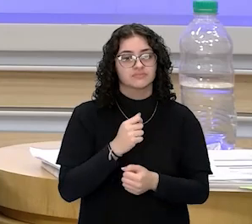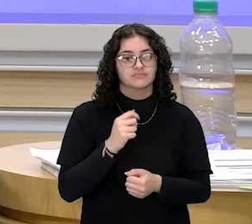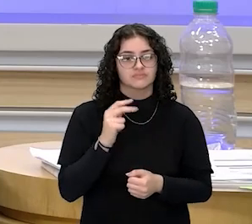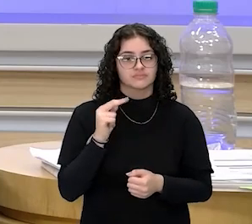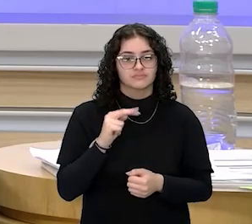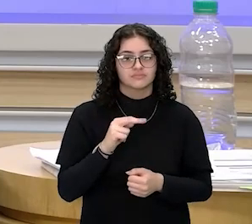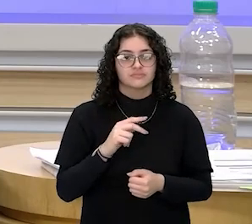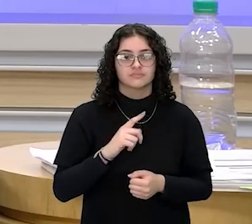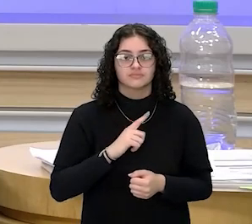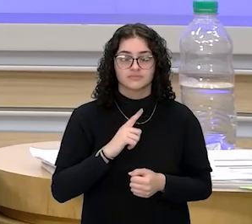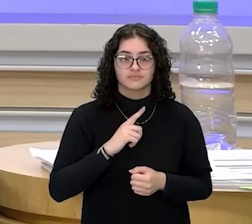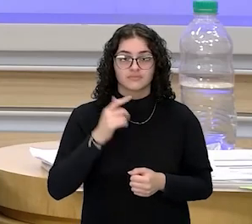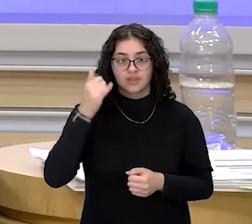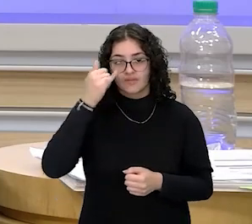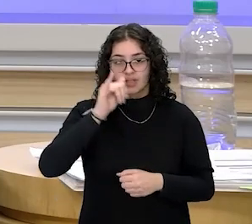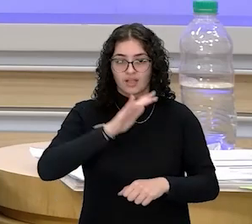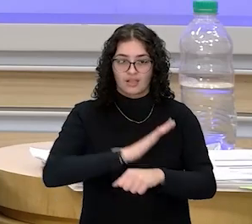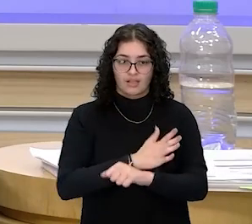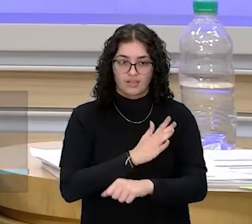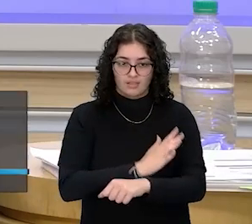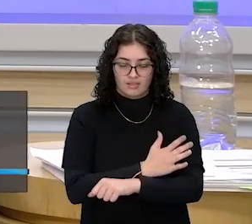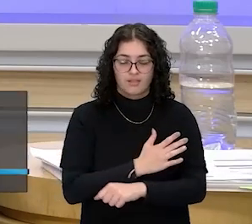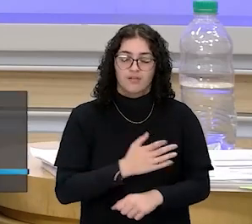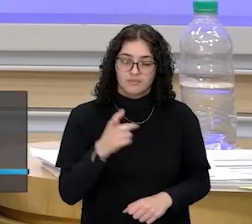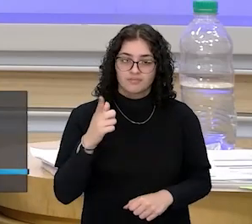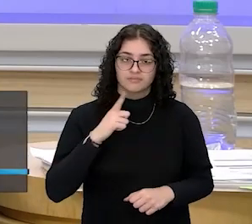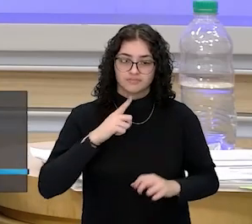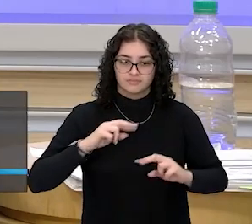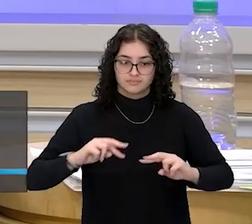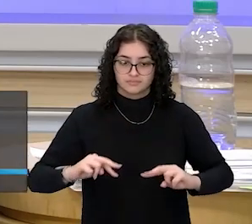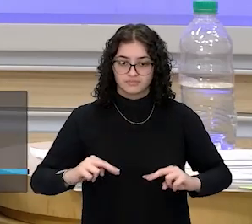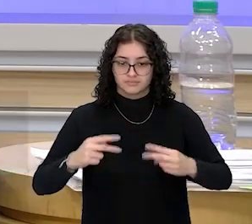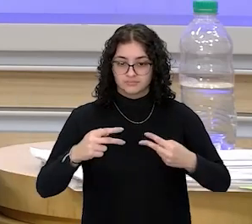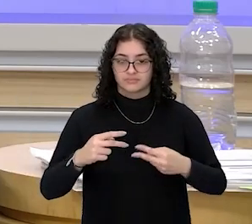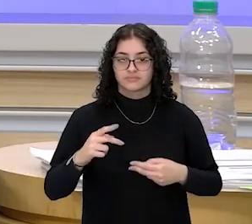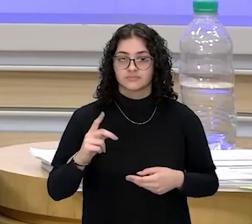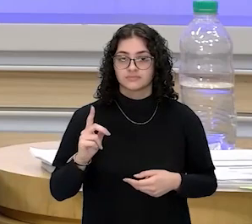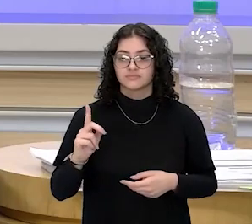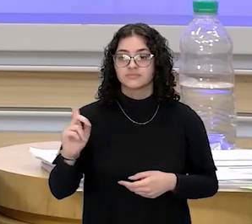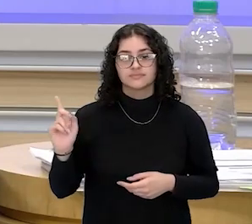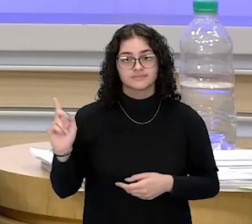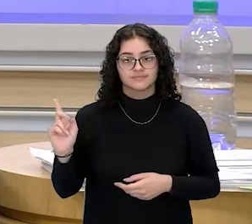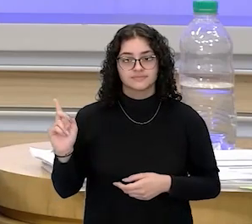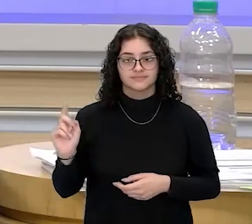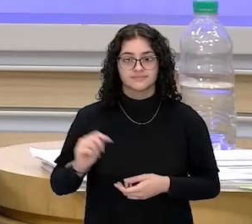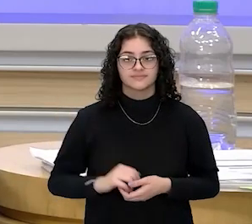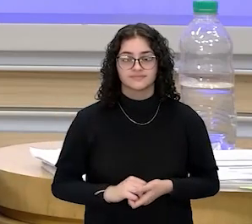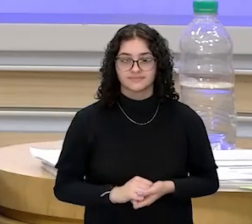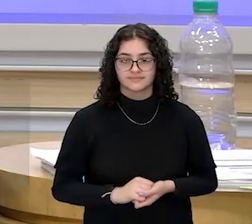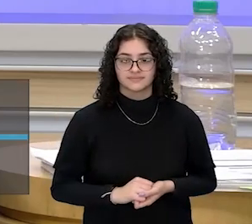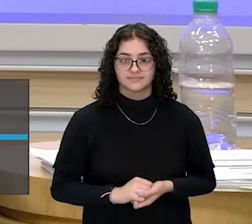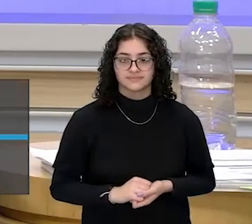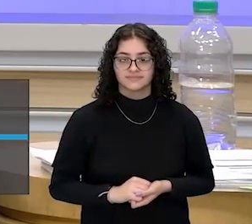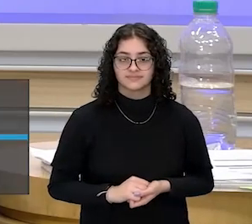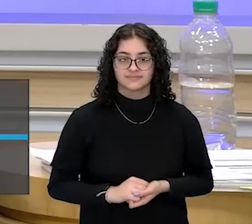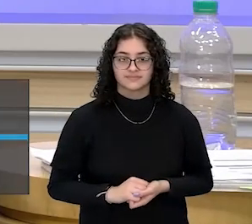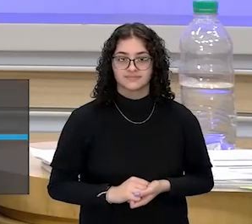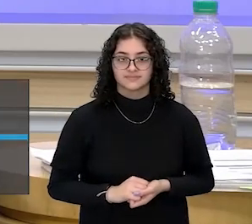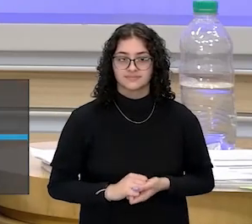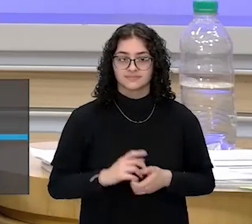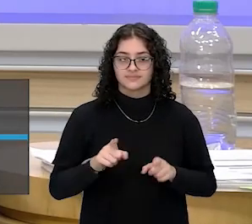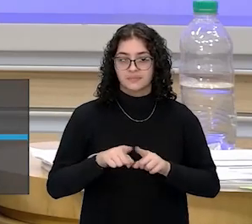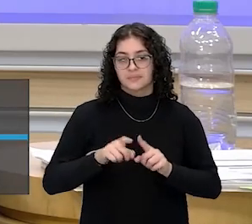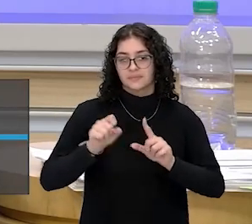na educação antirracista. Então vai aparecer aqui para vocês embaixo, tá certo? O